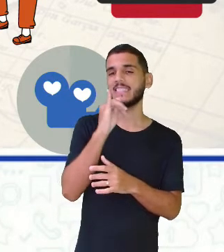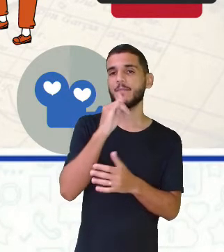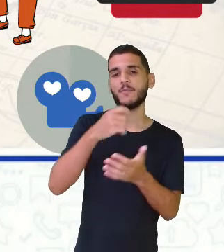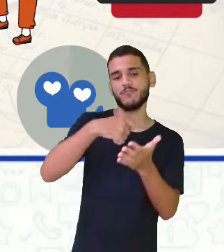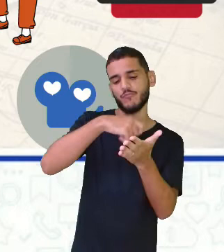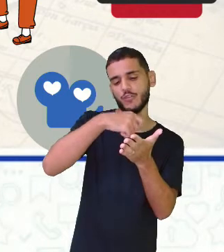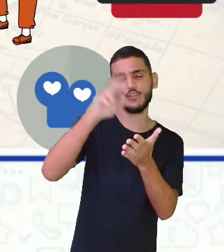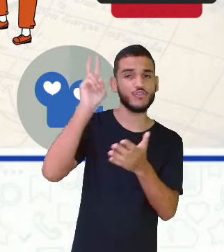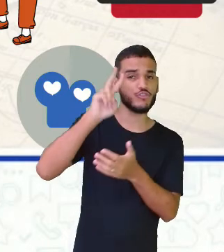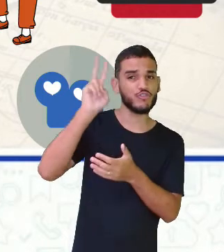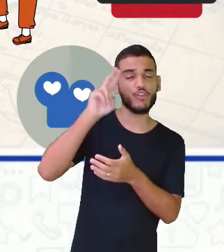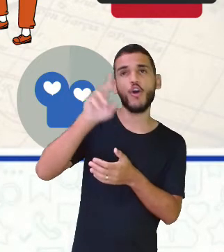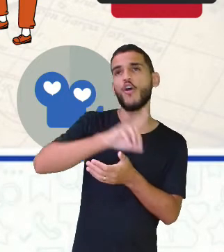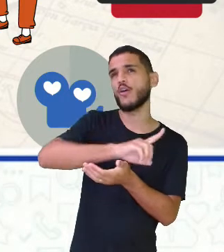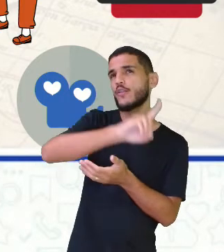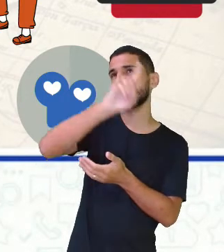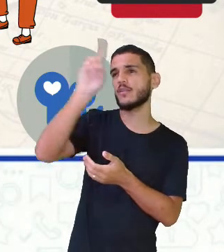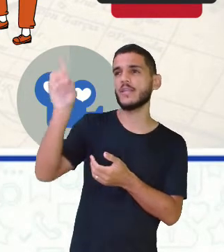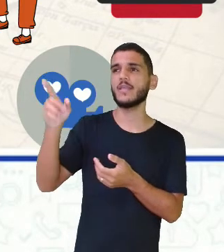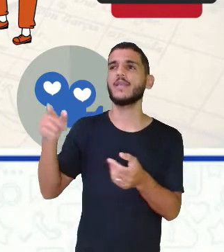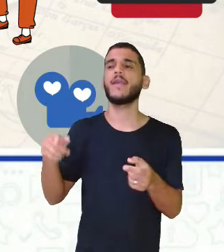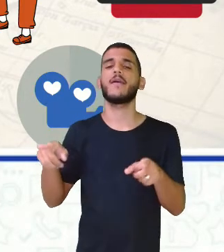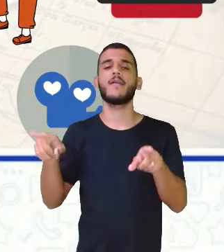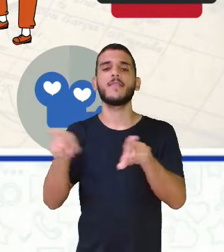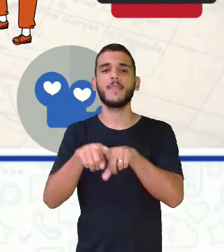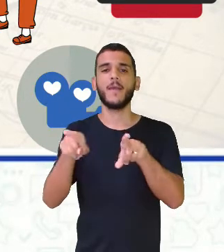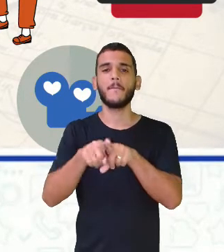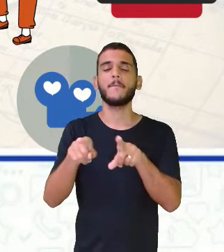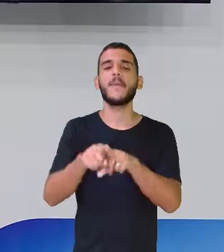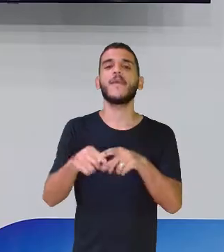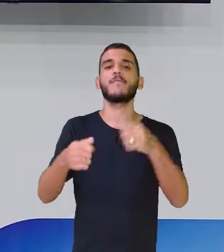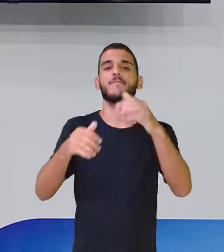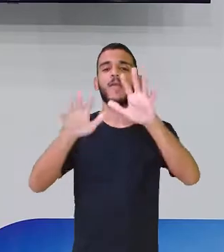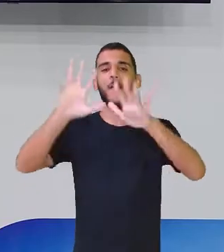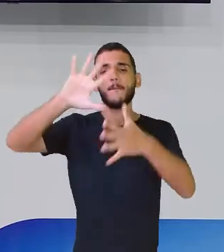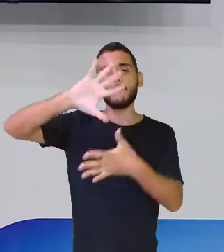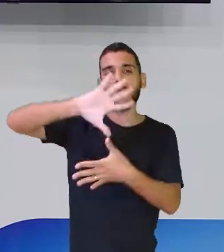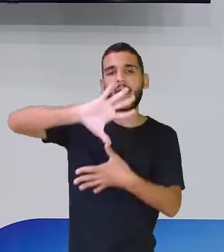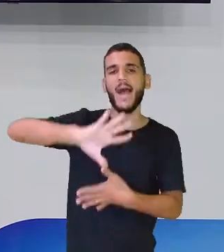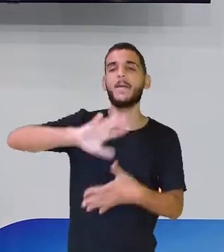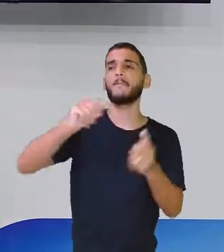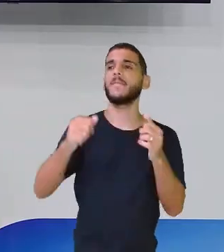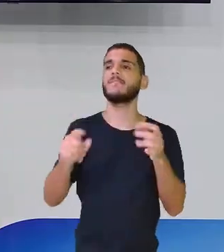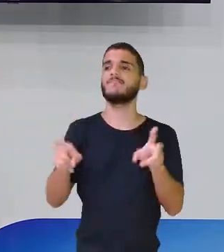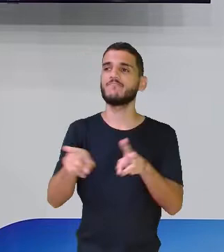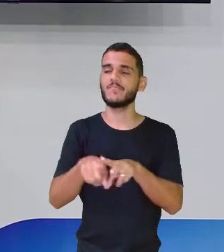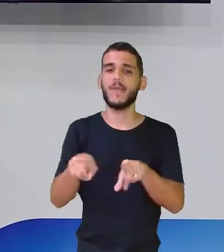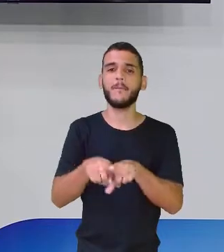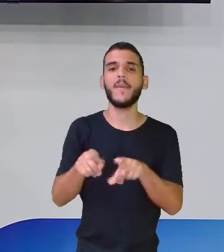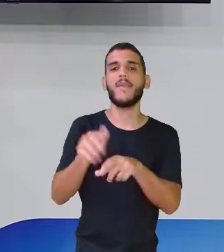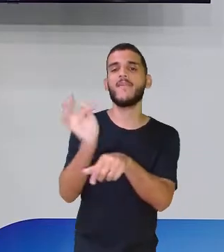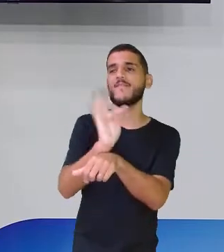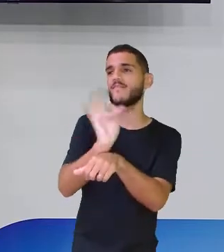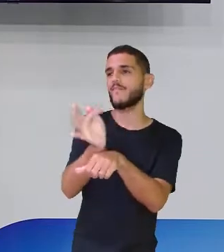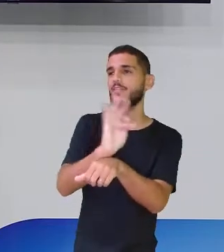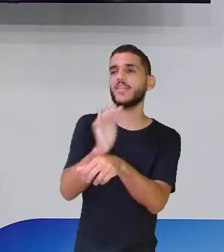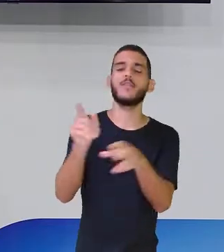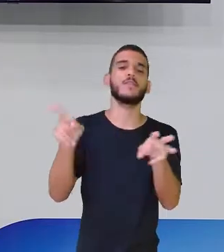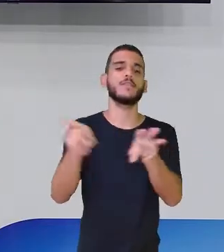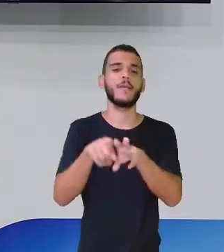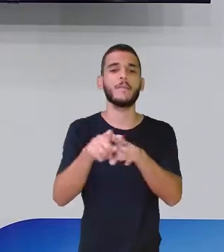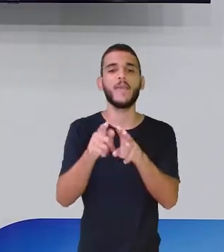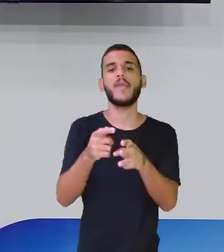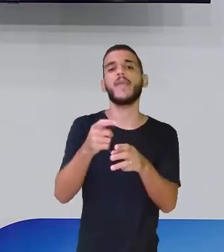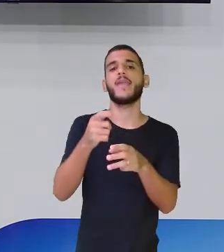mapas sonoros, fazer filmes e gravações de lugares que você quer representar e guardar. O